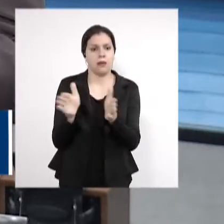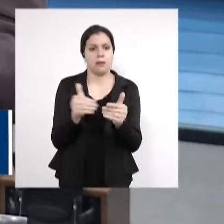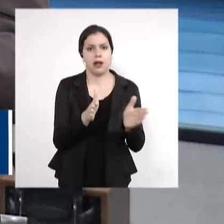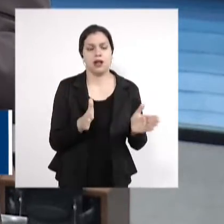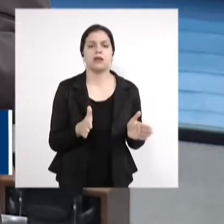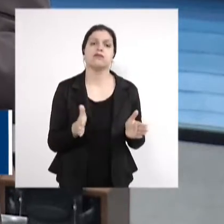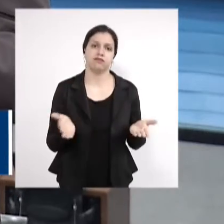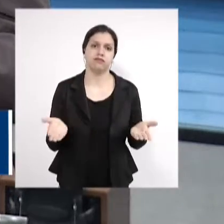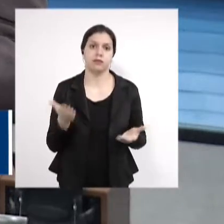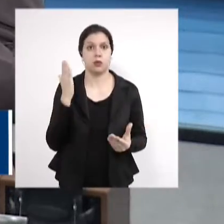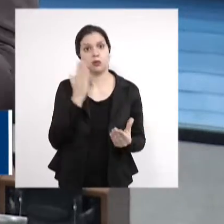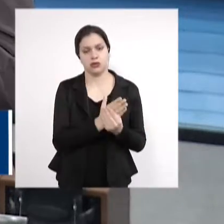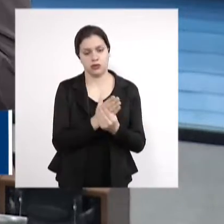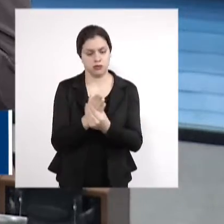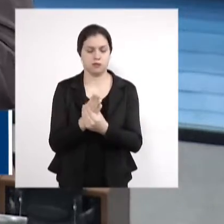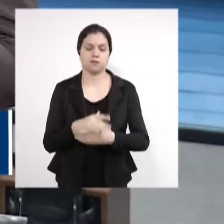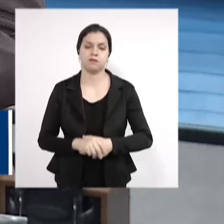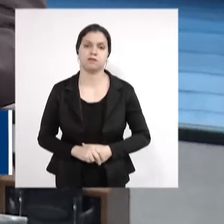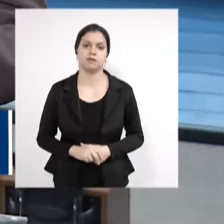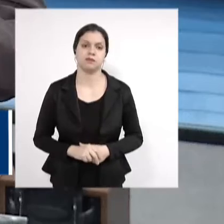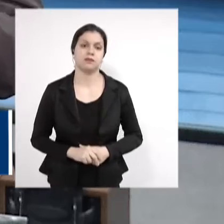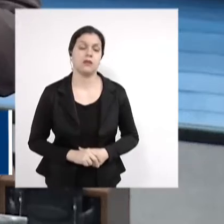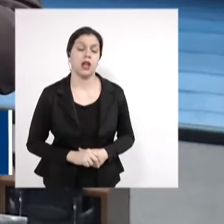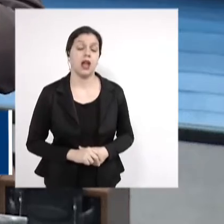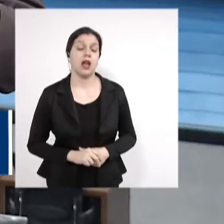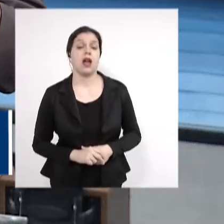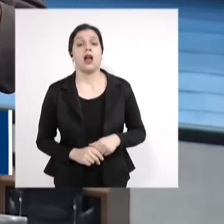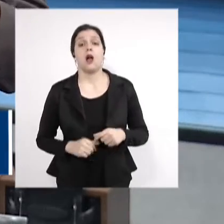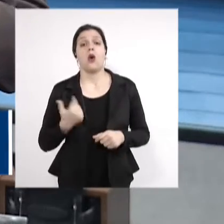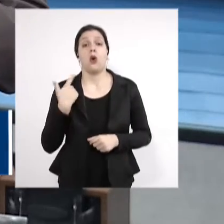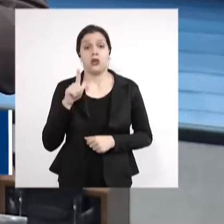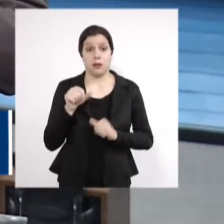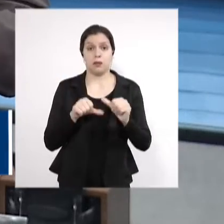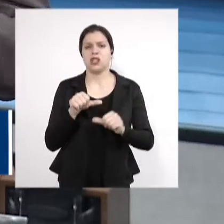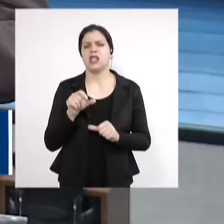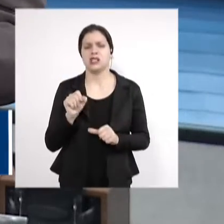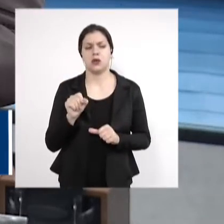poder dar conta desse processo. A última mudança, Maratê, é